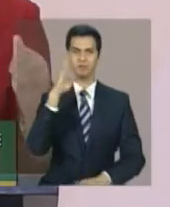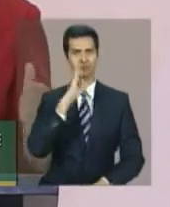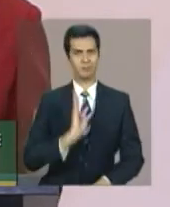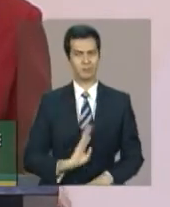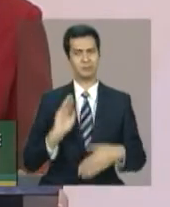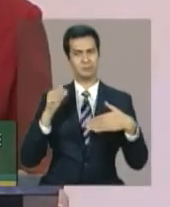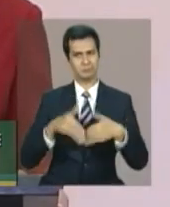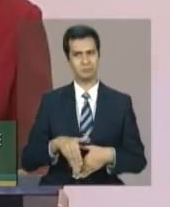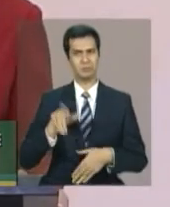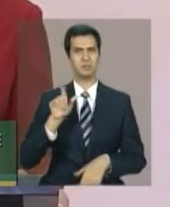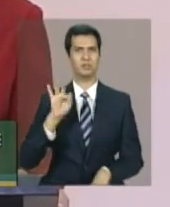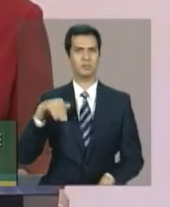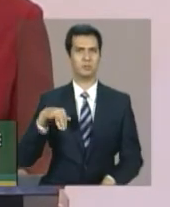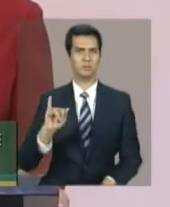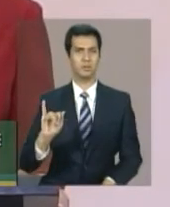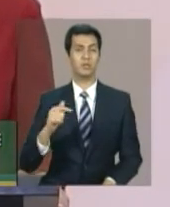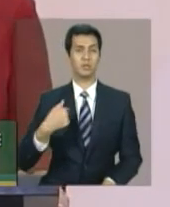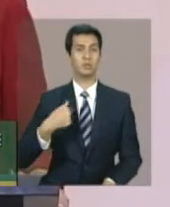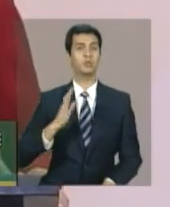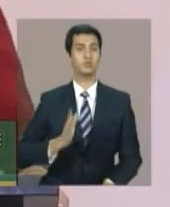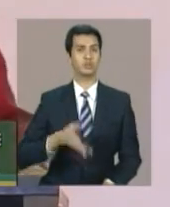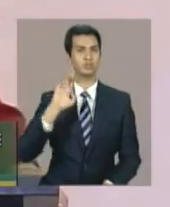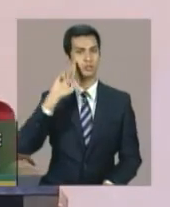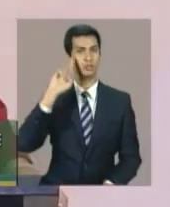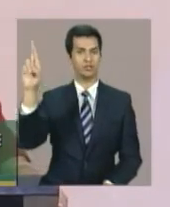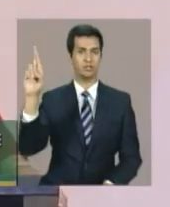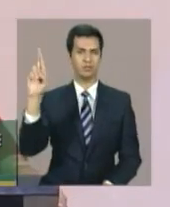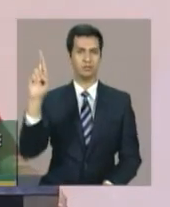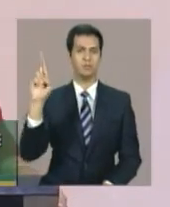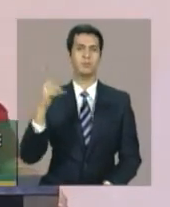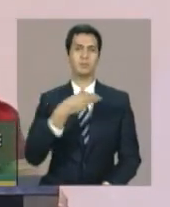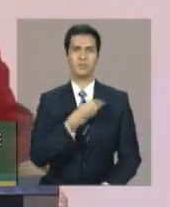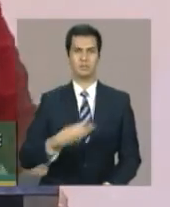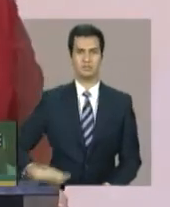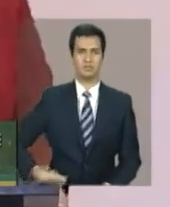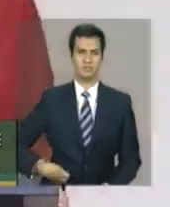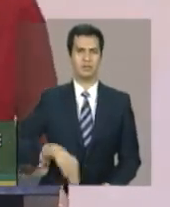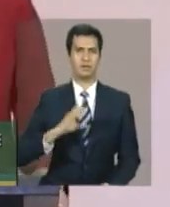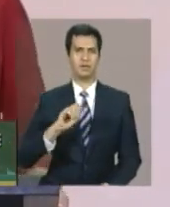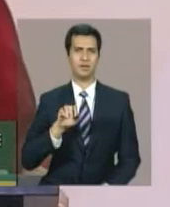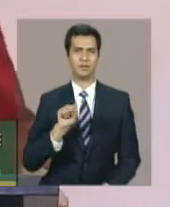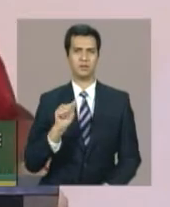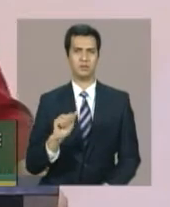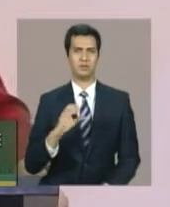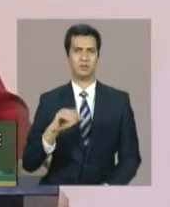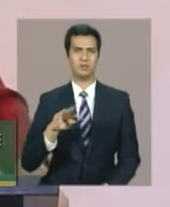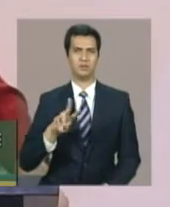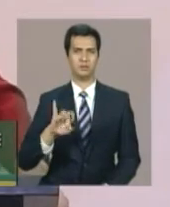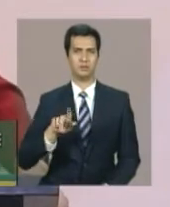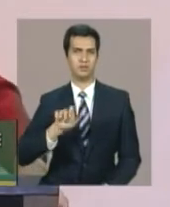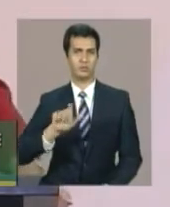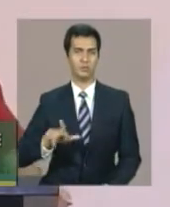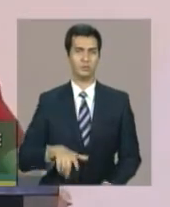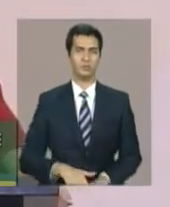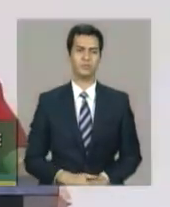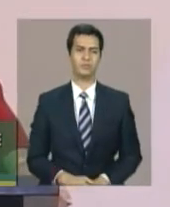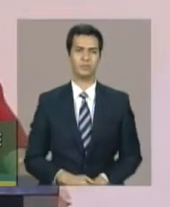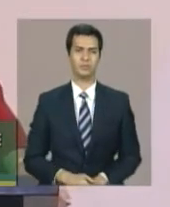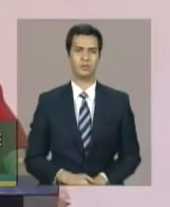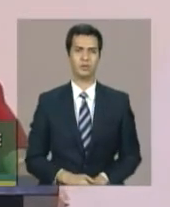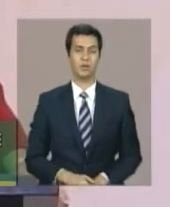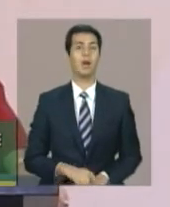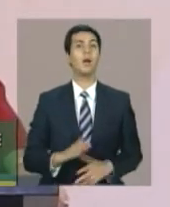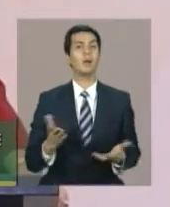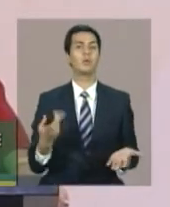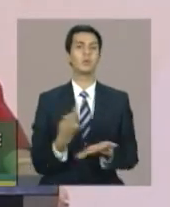eu já era chefe da Casa Civil, um dia chegaram para mim e disseram, nós temos uma vitória, nós